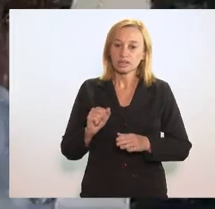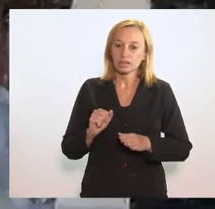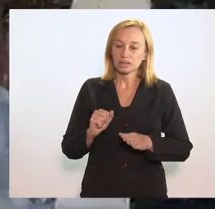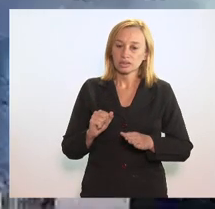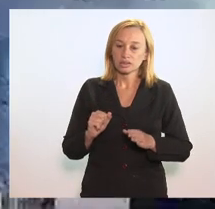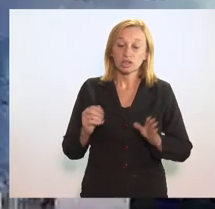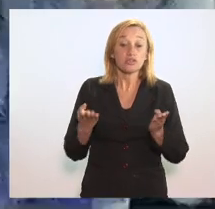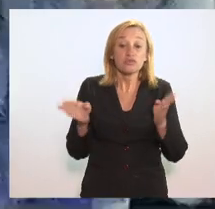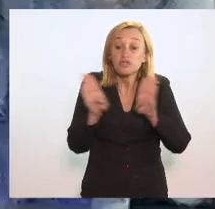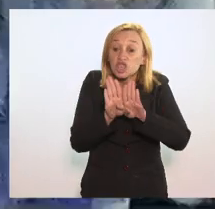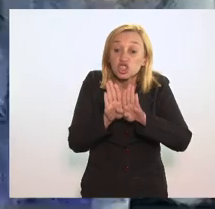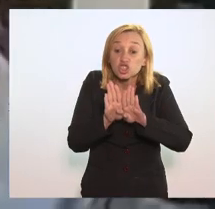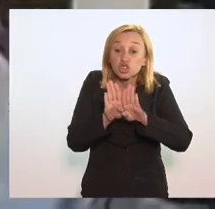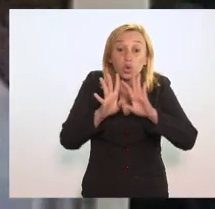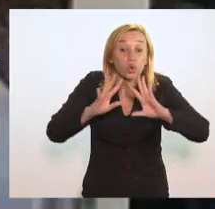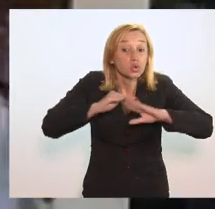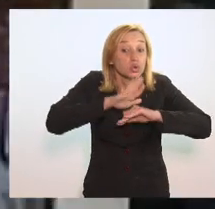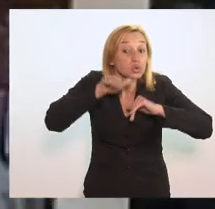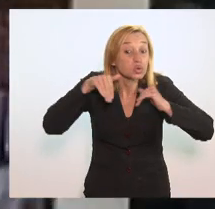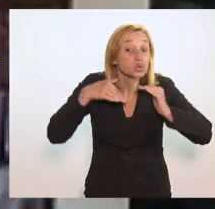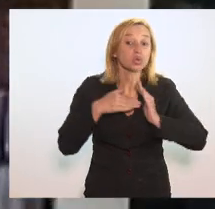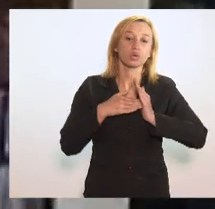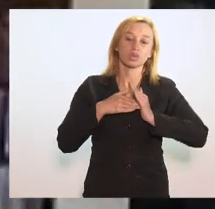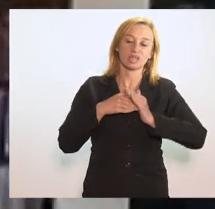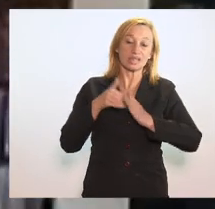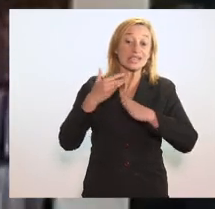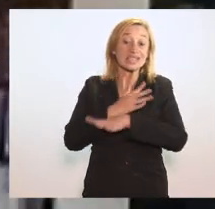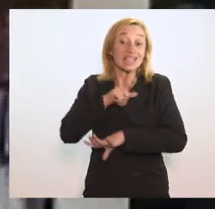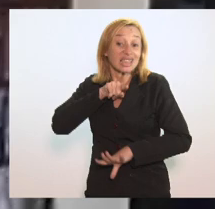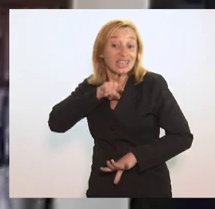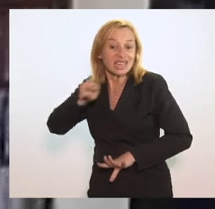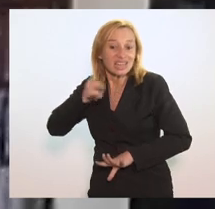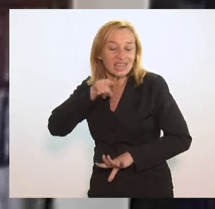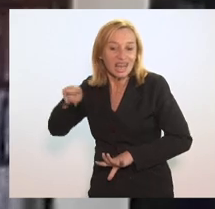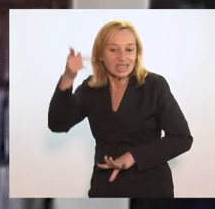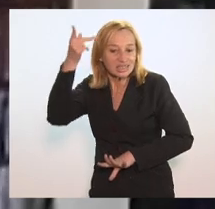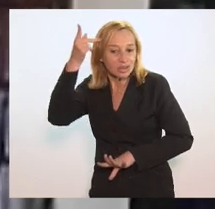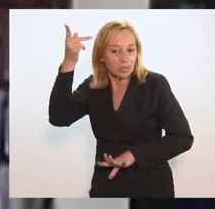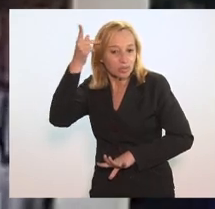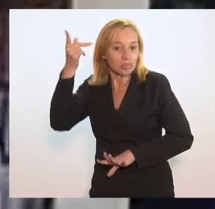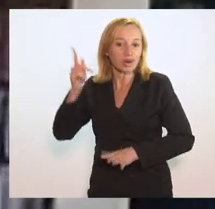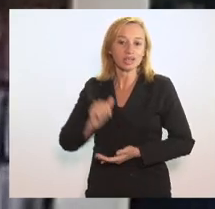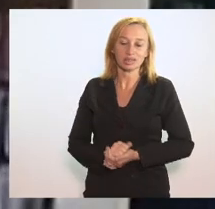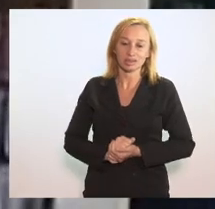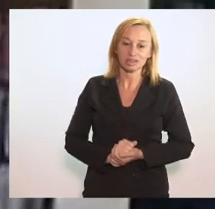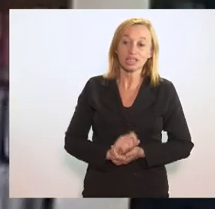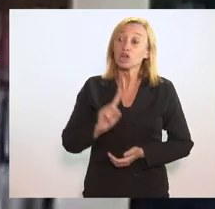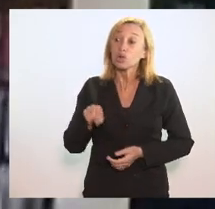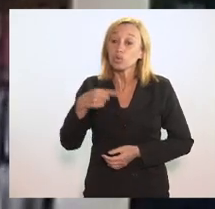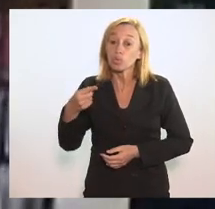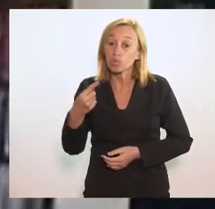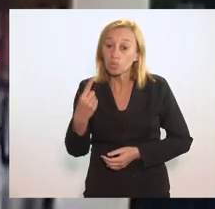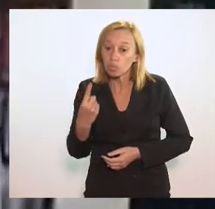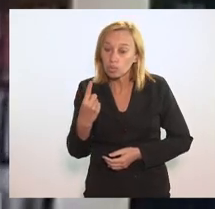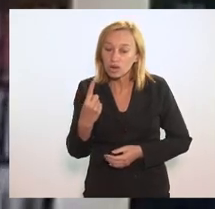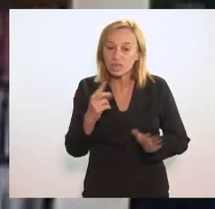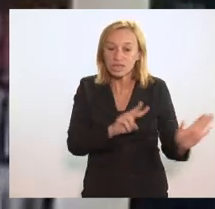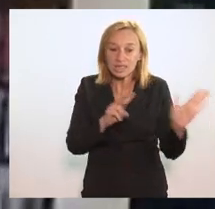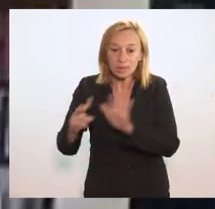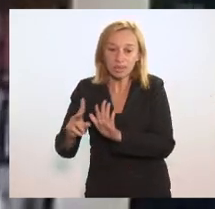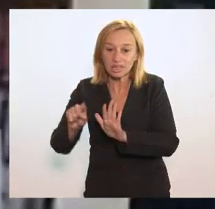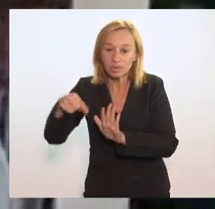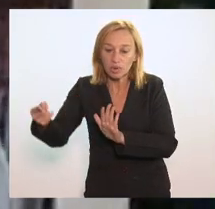total, fechou por total a cidade. E com isso daí, uma semana depois, tinha